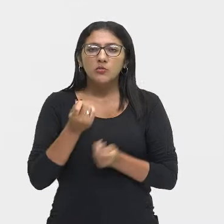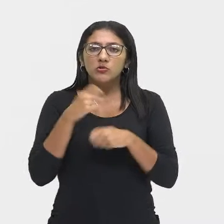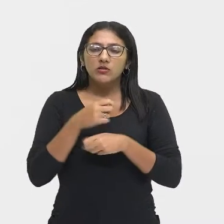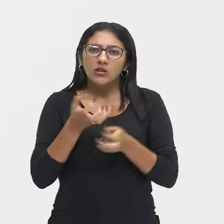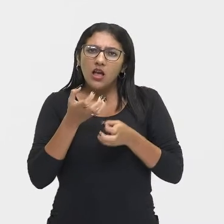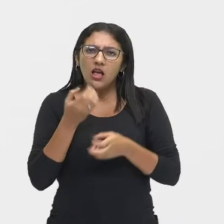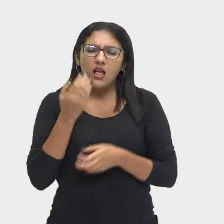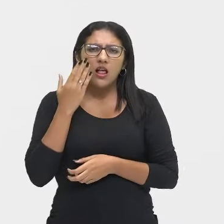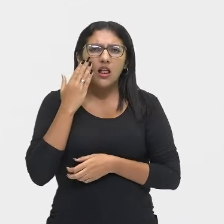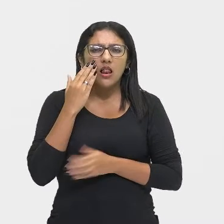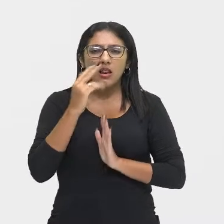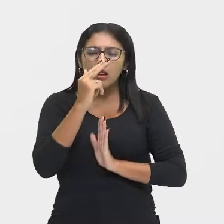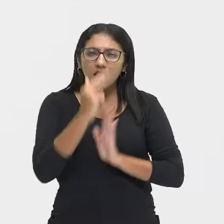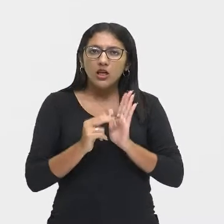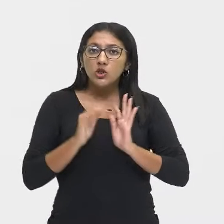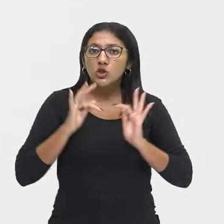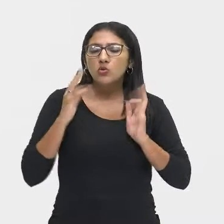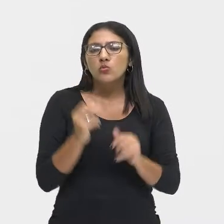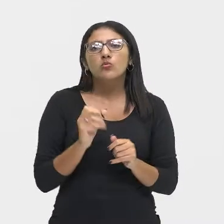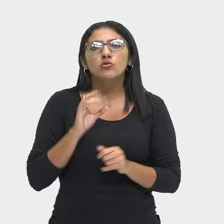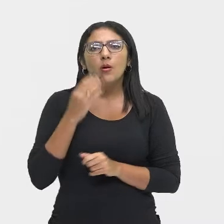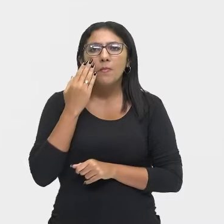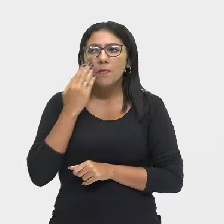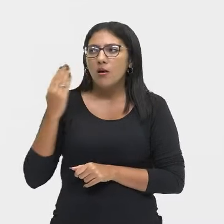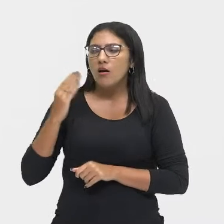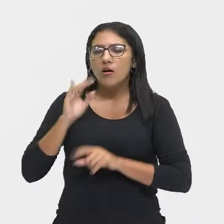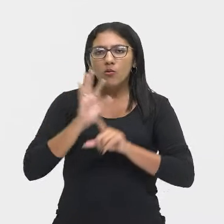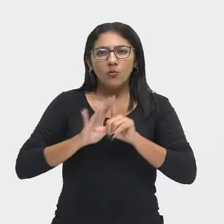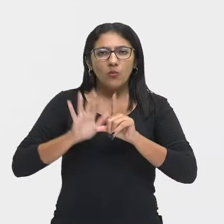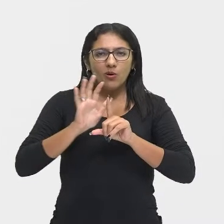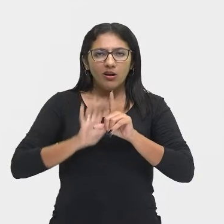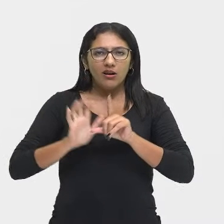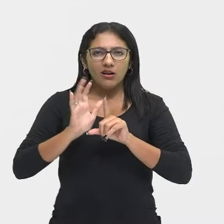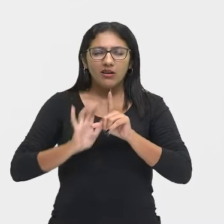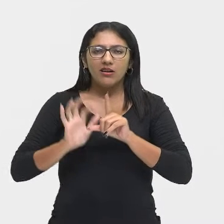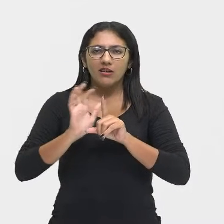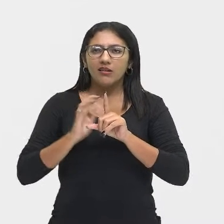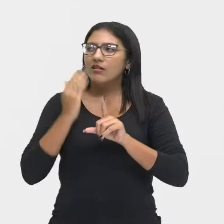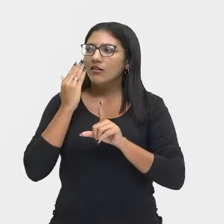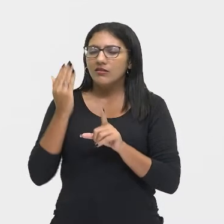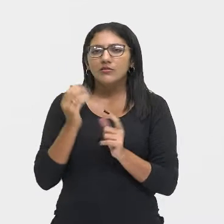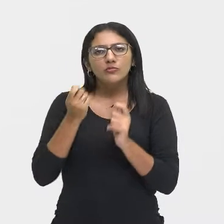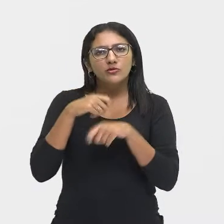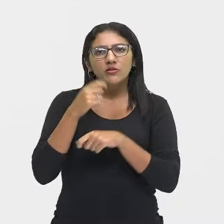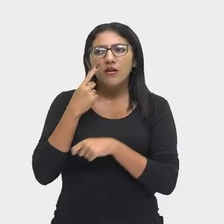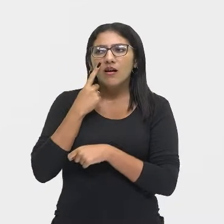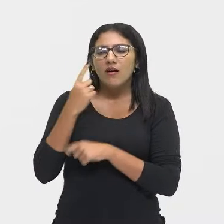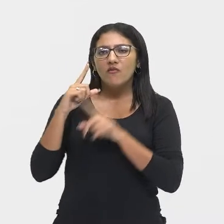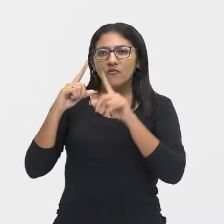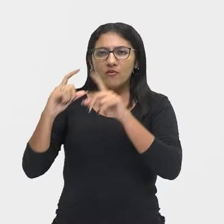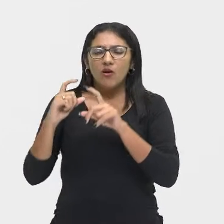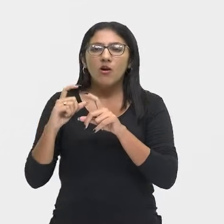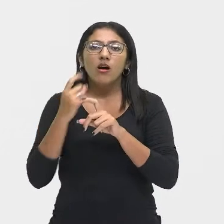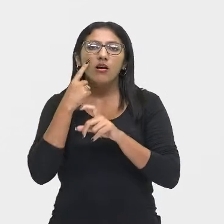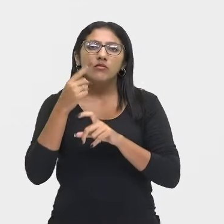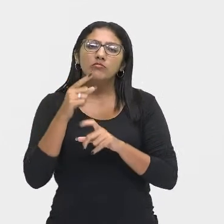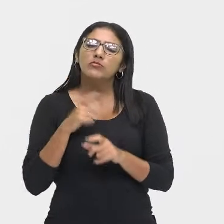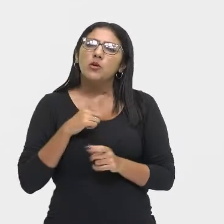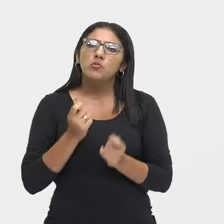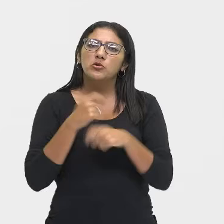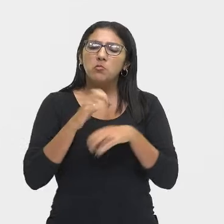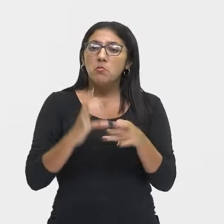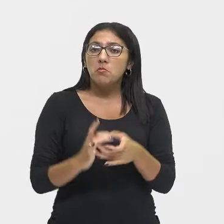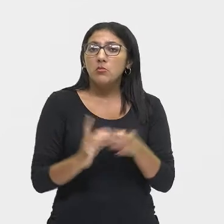na íntegra, é só escanear esse QR Code aí, que você vai ter à sua disposição